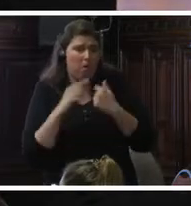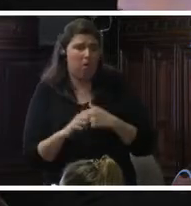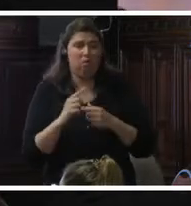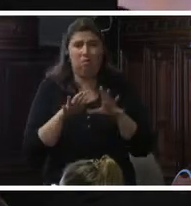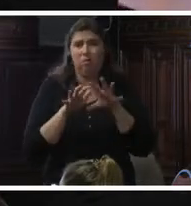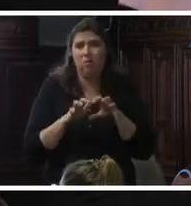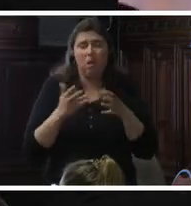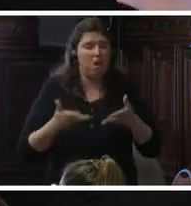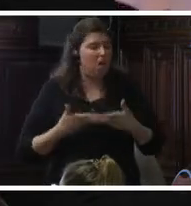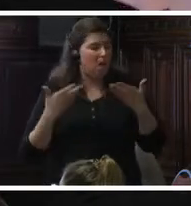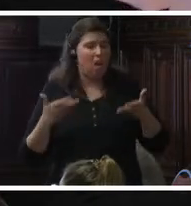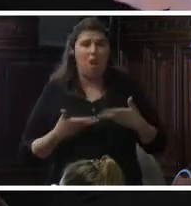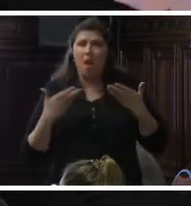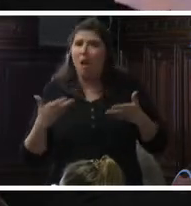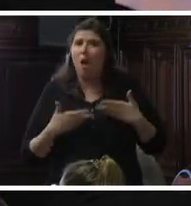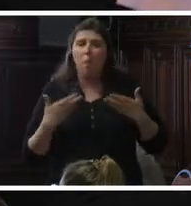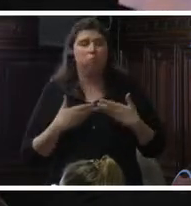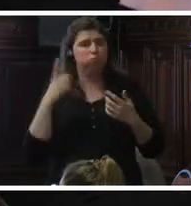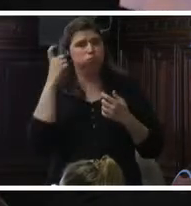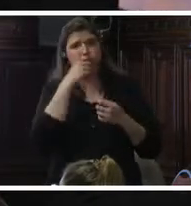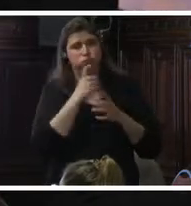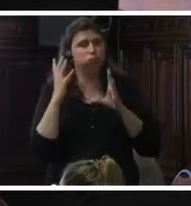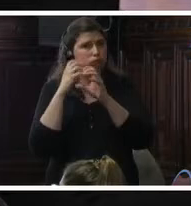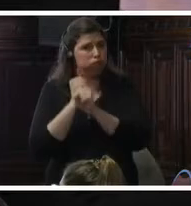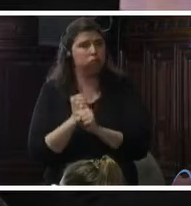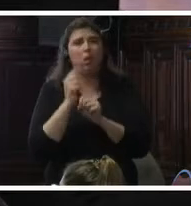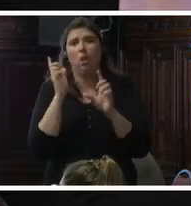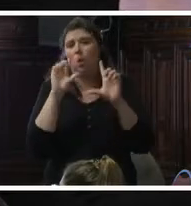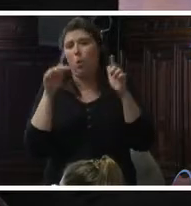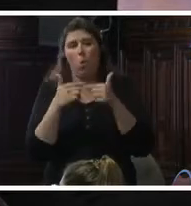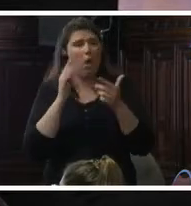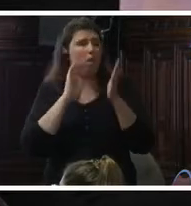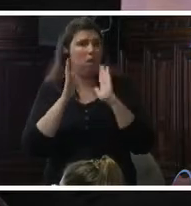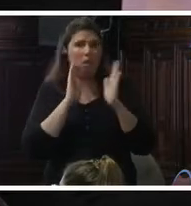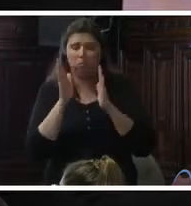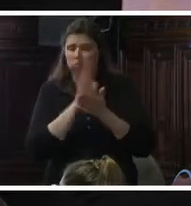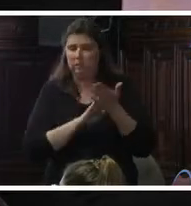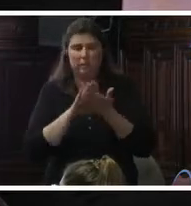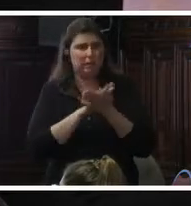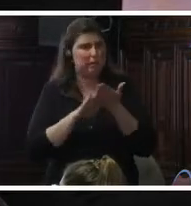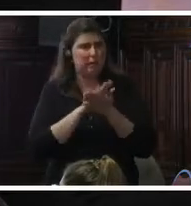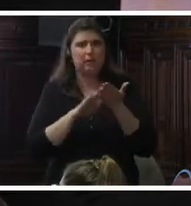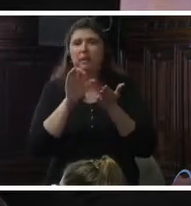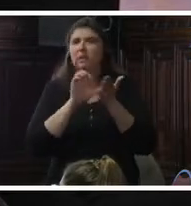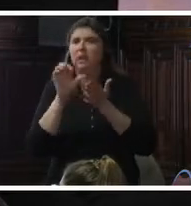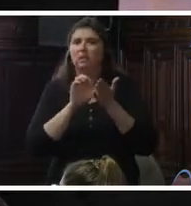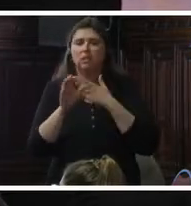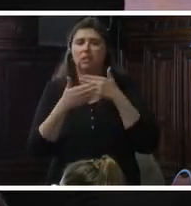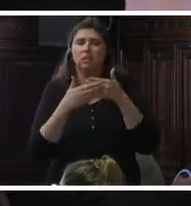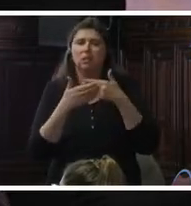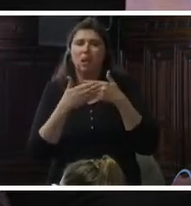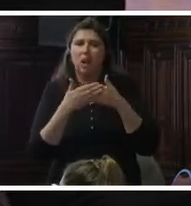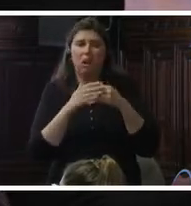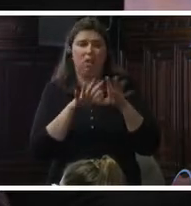transporte, insuficiência de terapias adequadas, acesso a serviços próximos de sua moradia, falta de creches e escolas